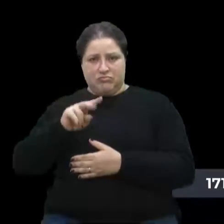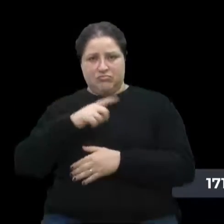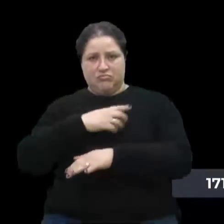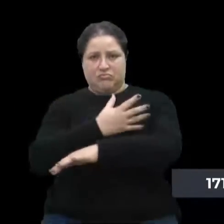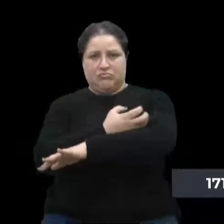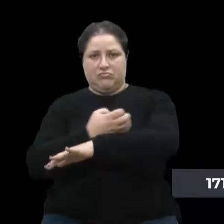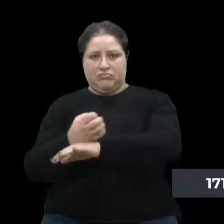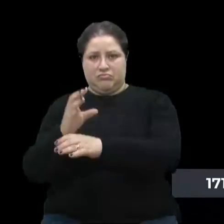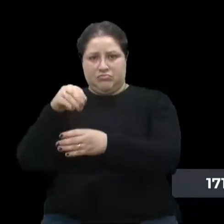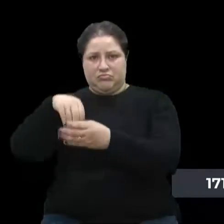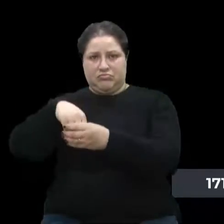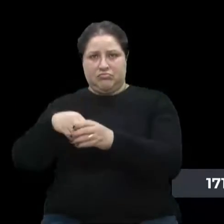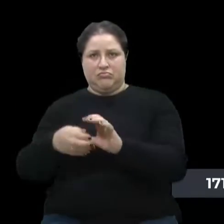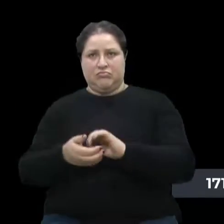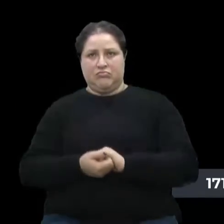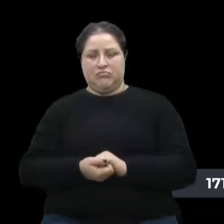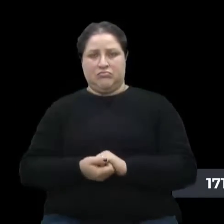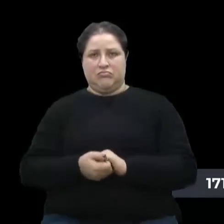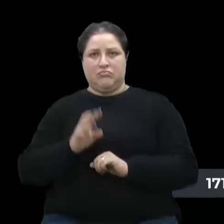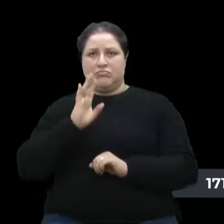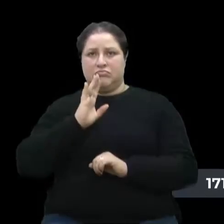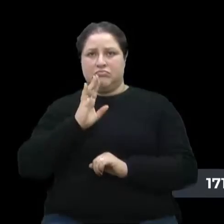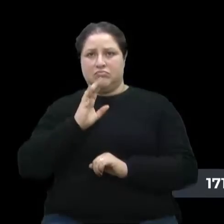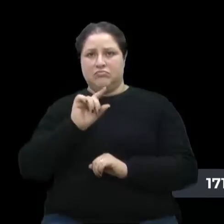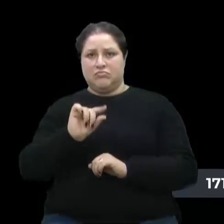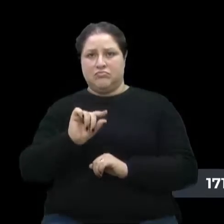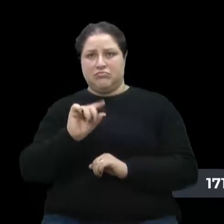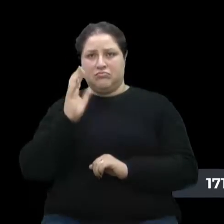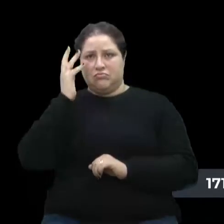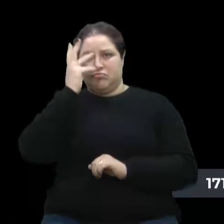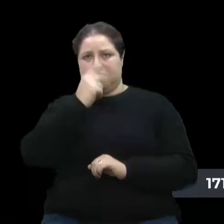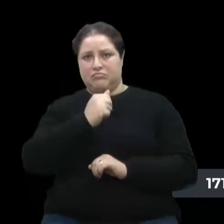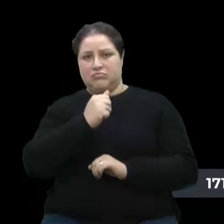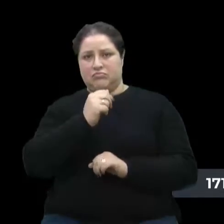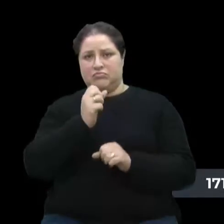dentro. Venha cá. Venha conhecer um pouco da bela obra.